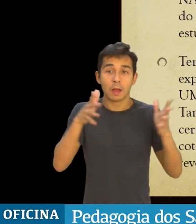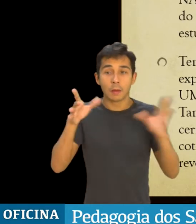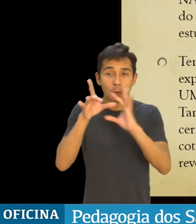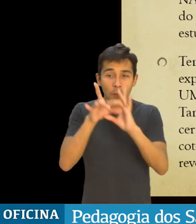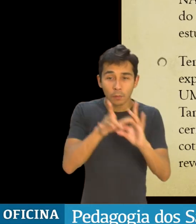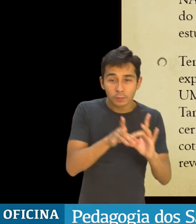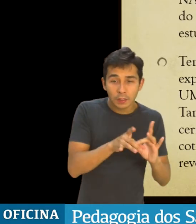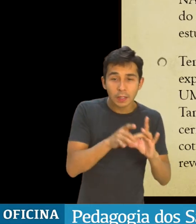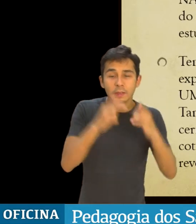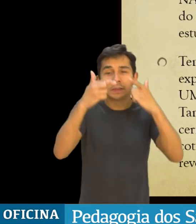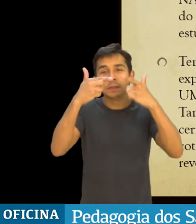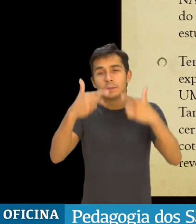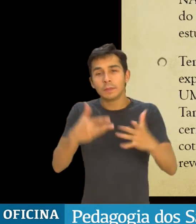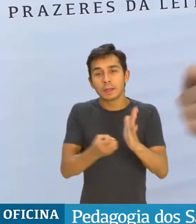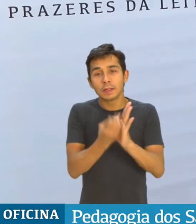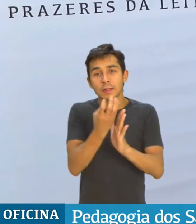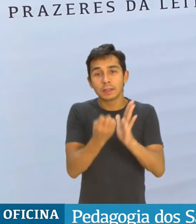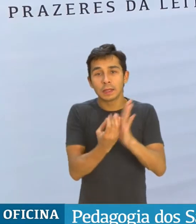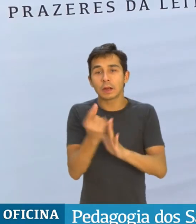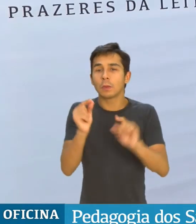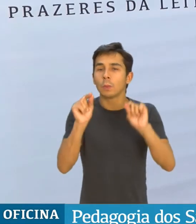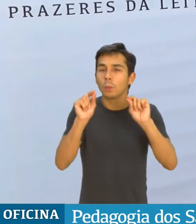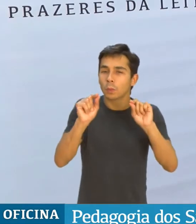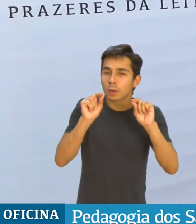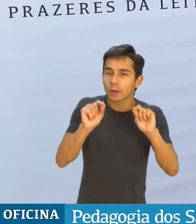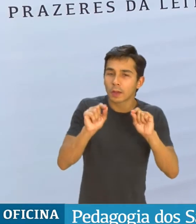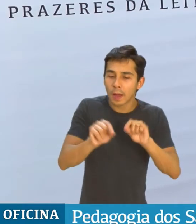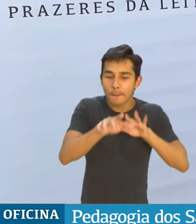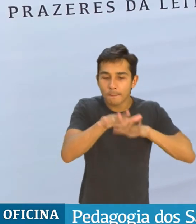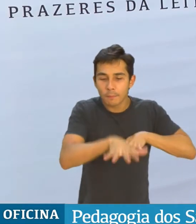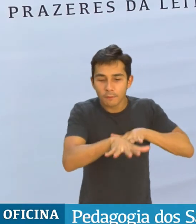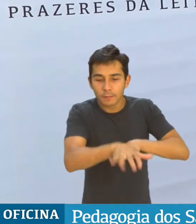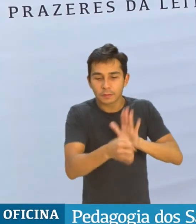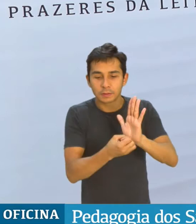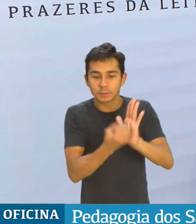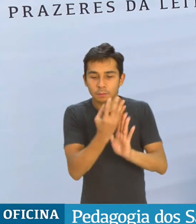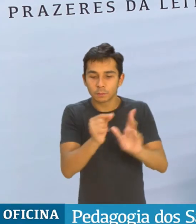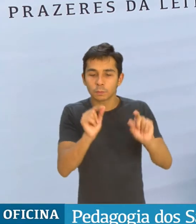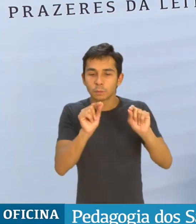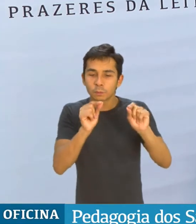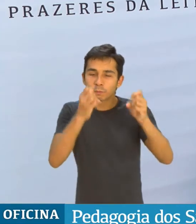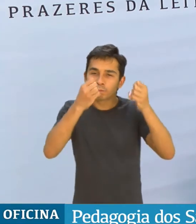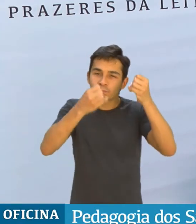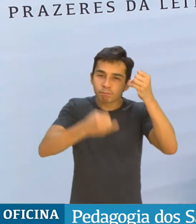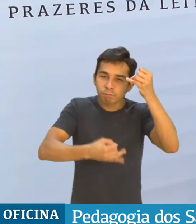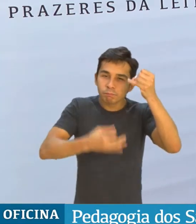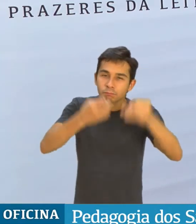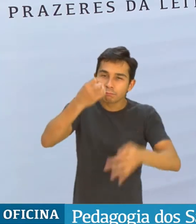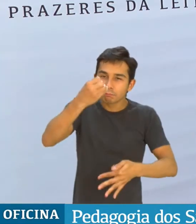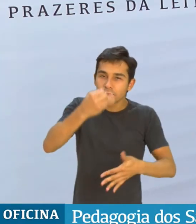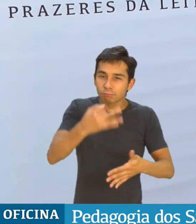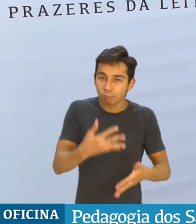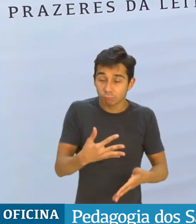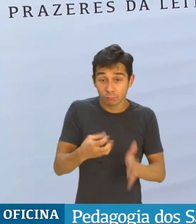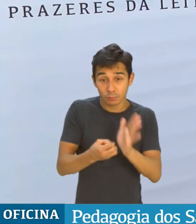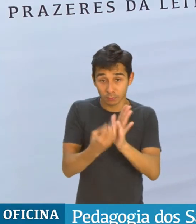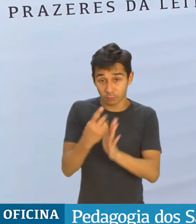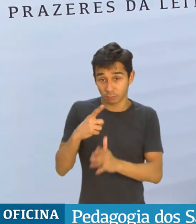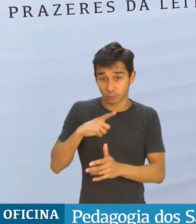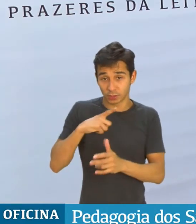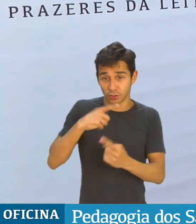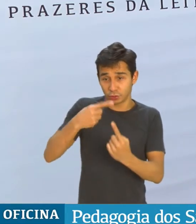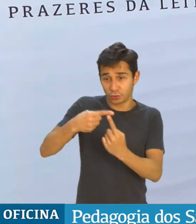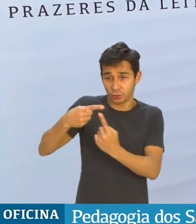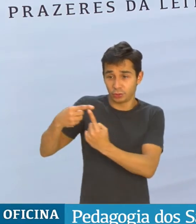é o sarau, desse movimento, do que a gente pode também pesquisar os diferentes tipos de sarau que a gente